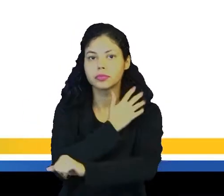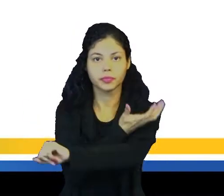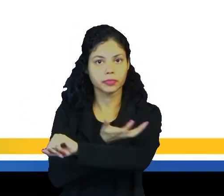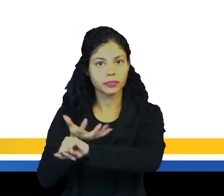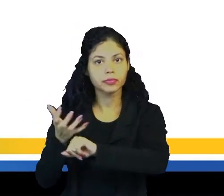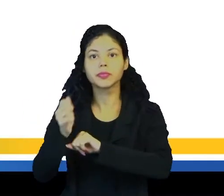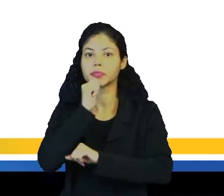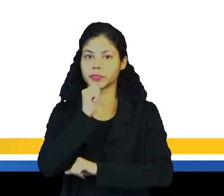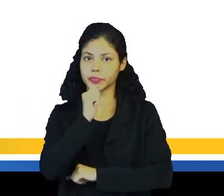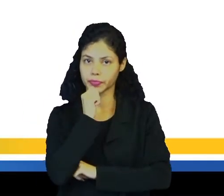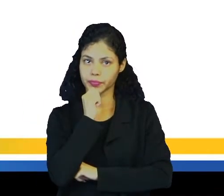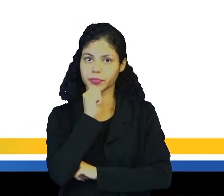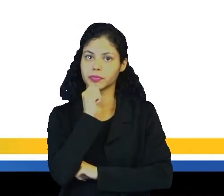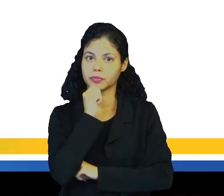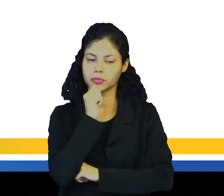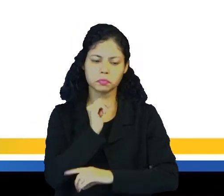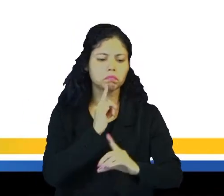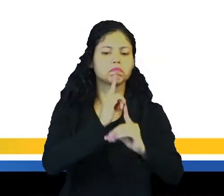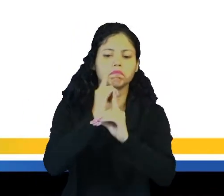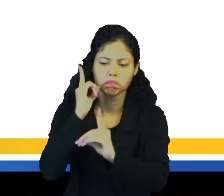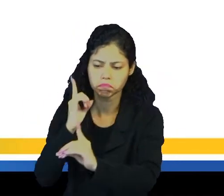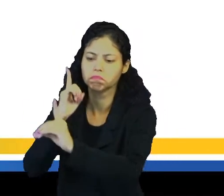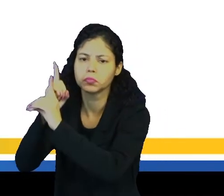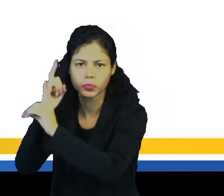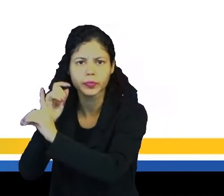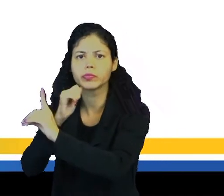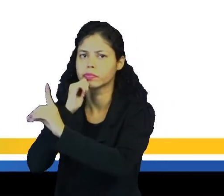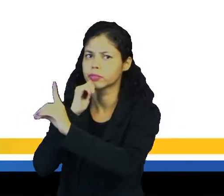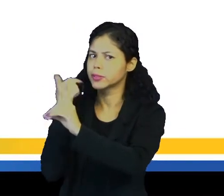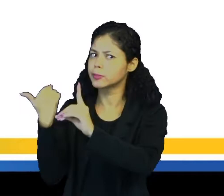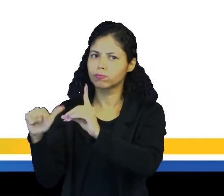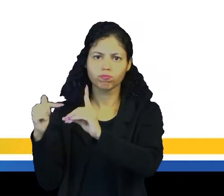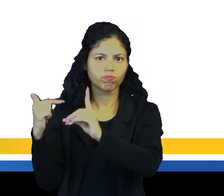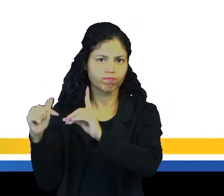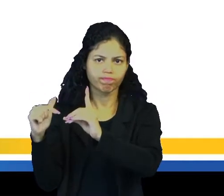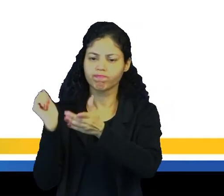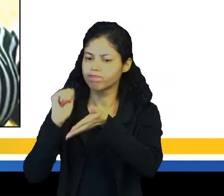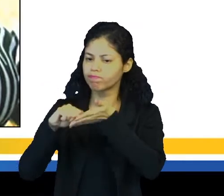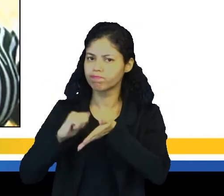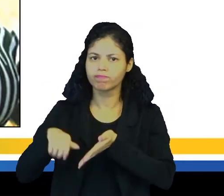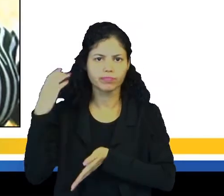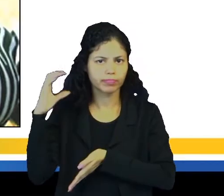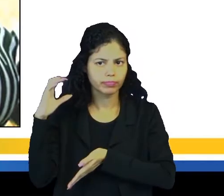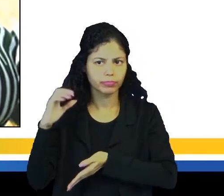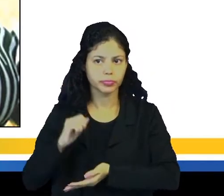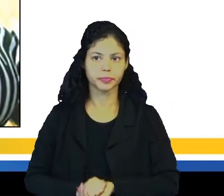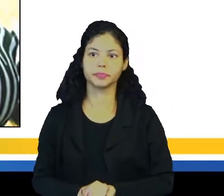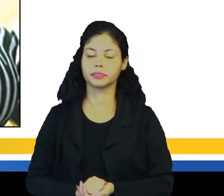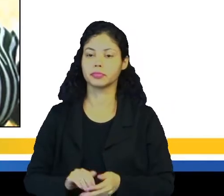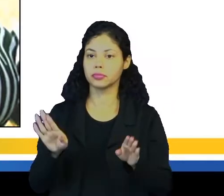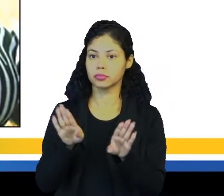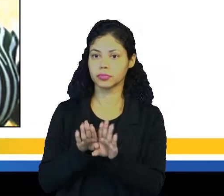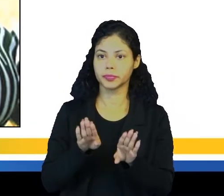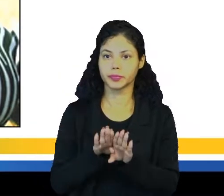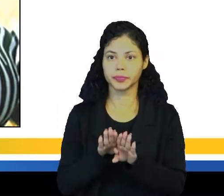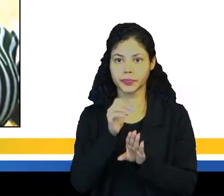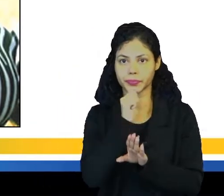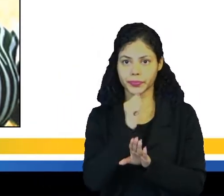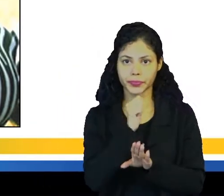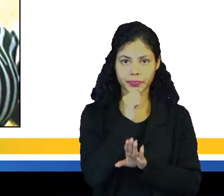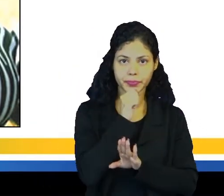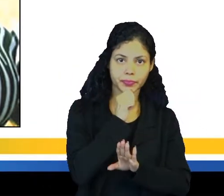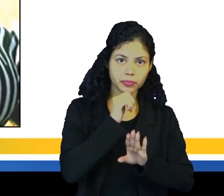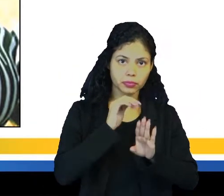plantas que ainda estão por descobrir. Muitos ainda não descobriram. E também nós temos aí